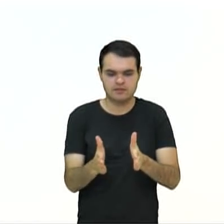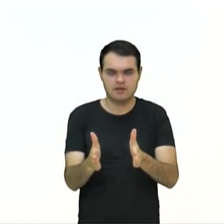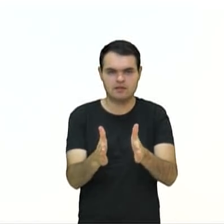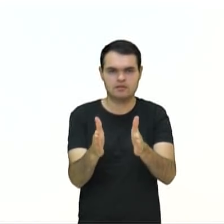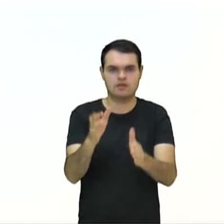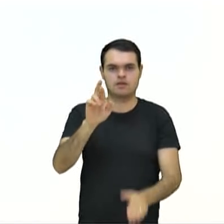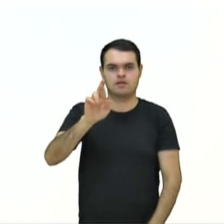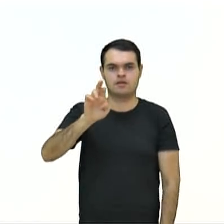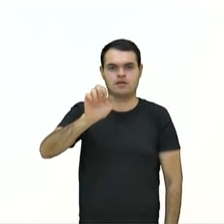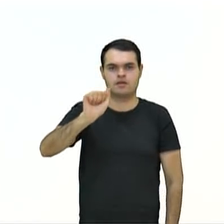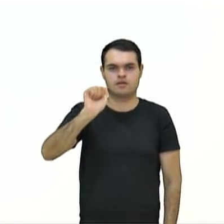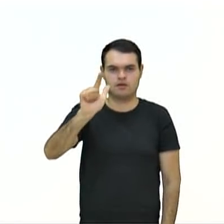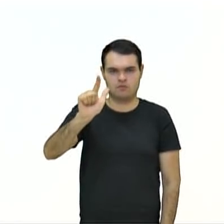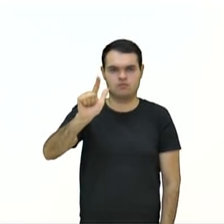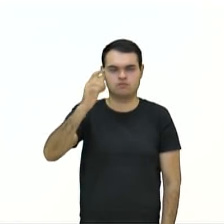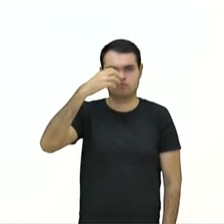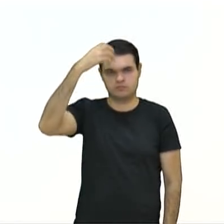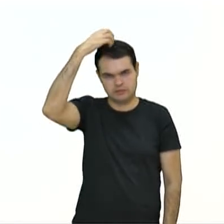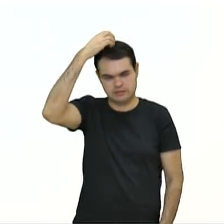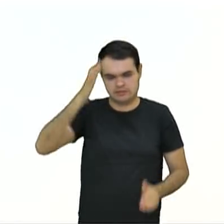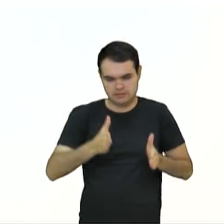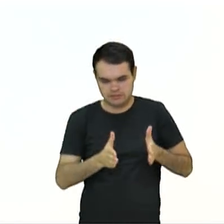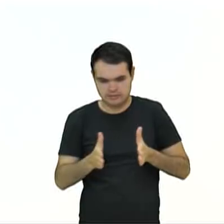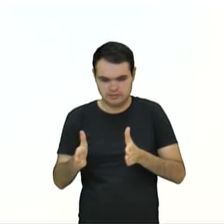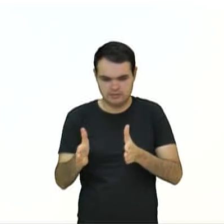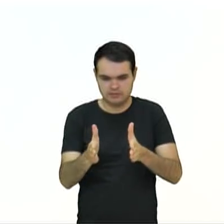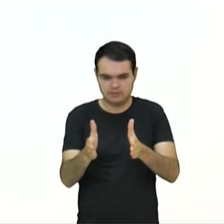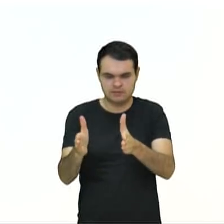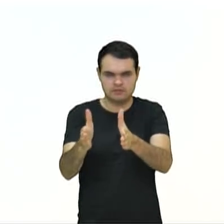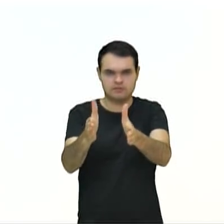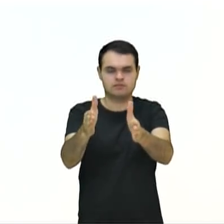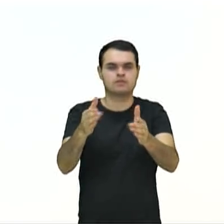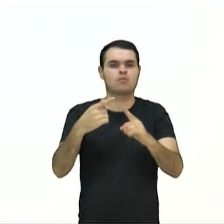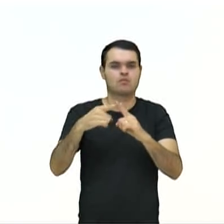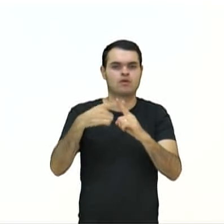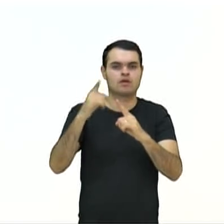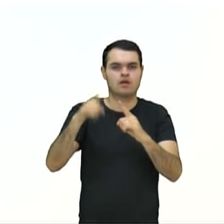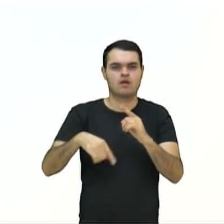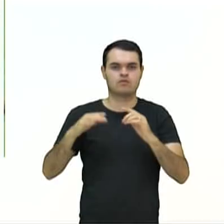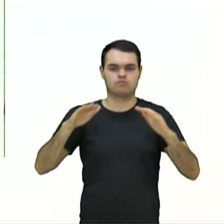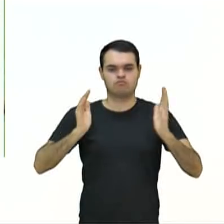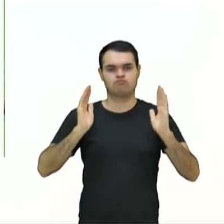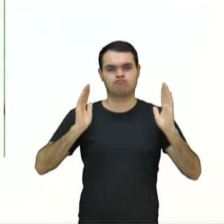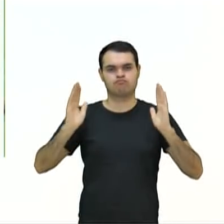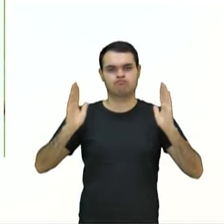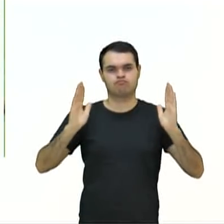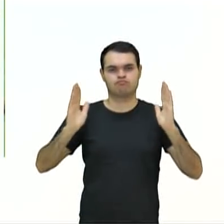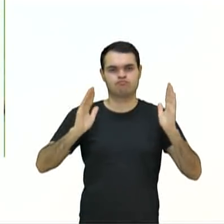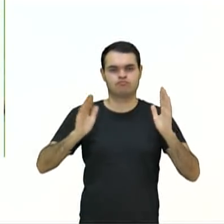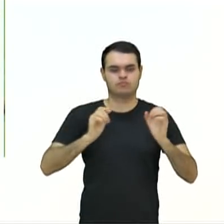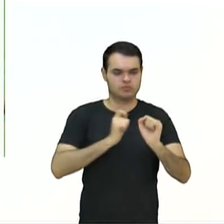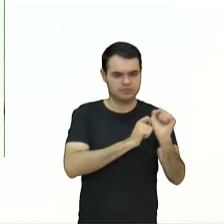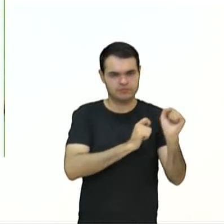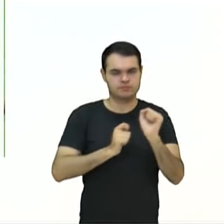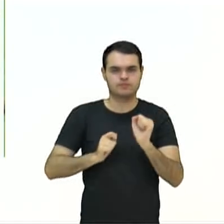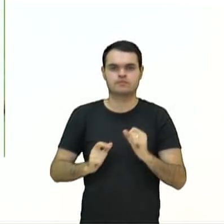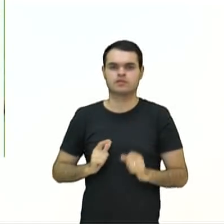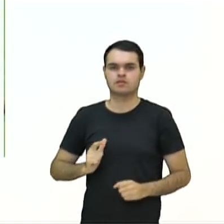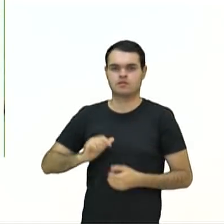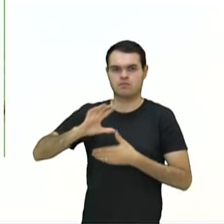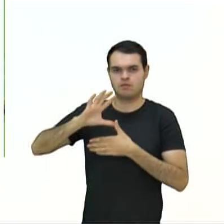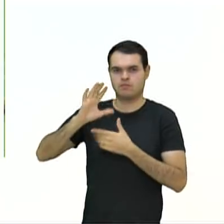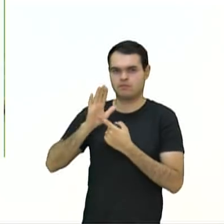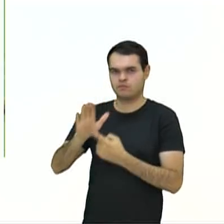gente vai entender um pouquinho da importância dela nesse período ali da mineração, né? Aqui é o mapa